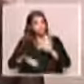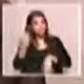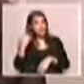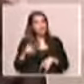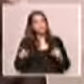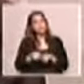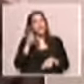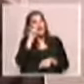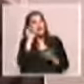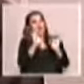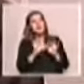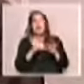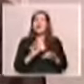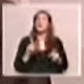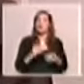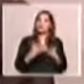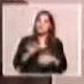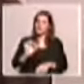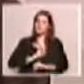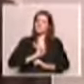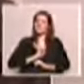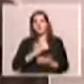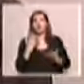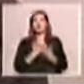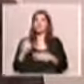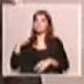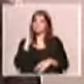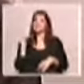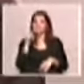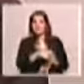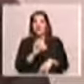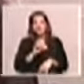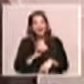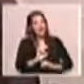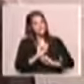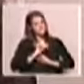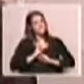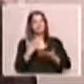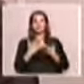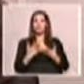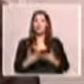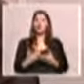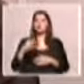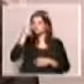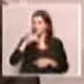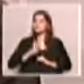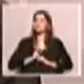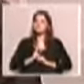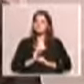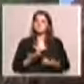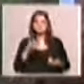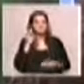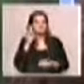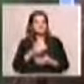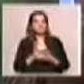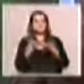carinho da escola sua, não só uma escola externa onde vão, mas sentirem como pertença também do seu património. Isso é importante. E, portanto, aqui fica,